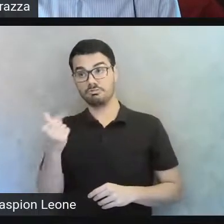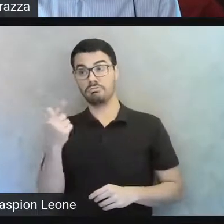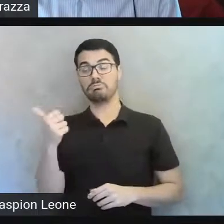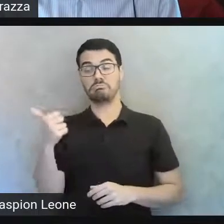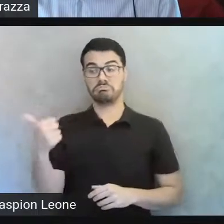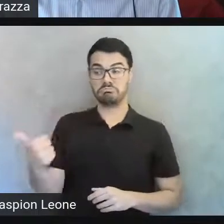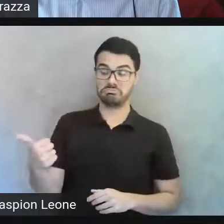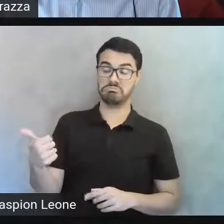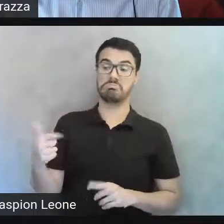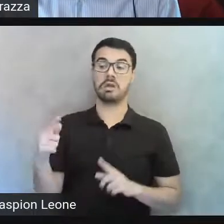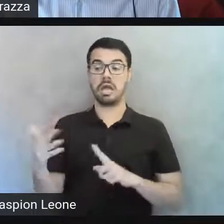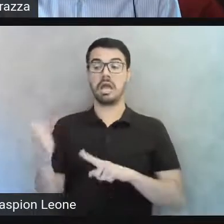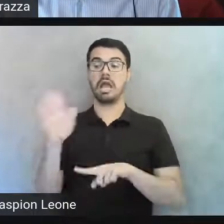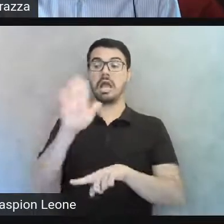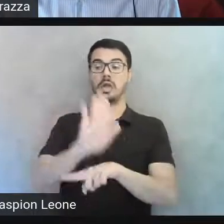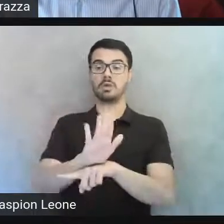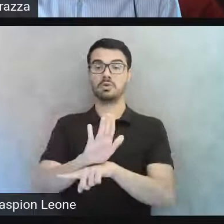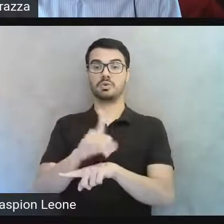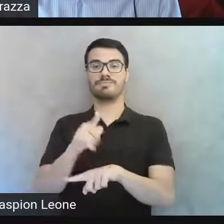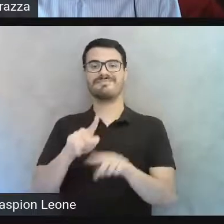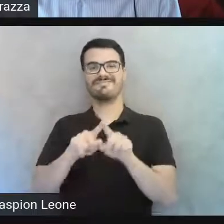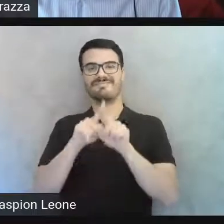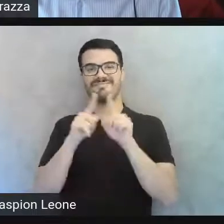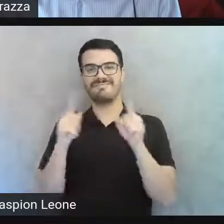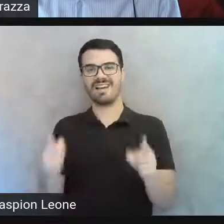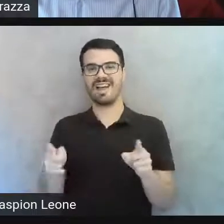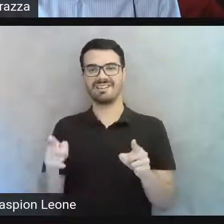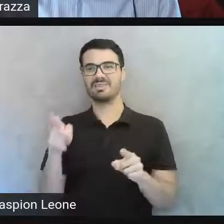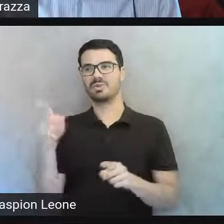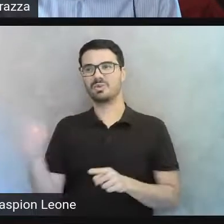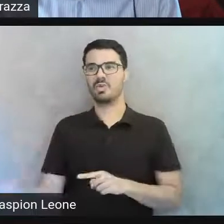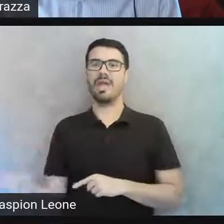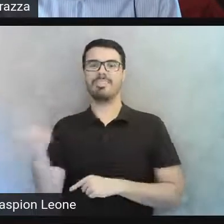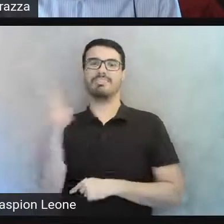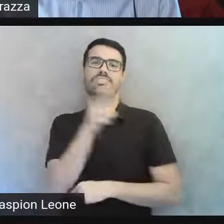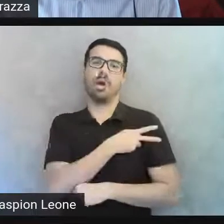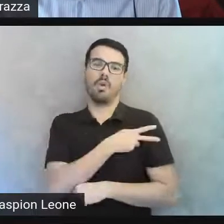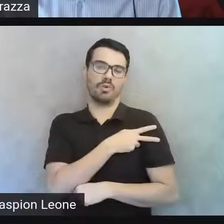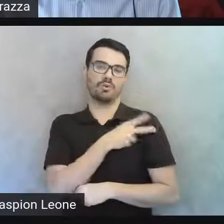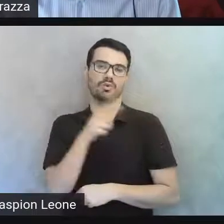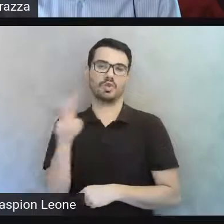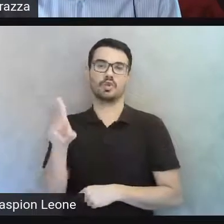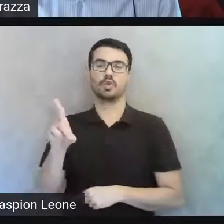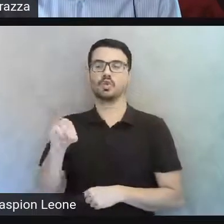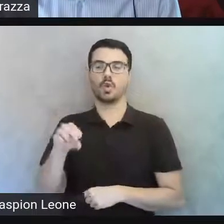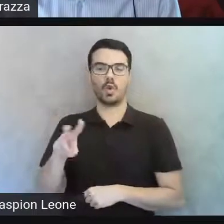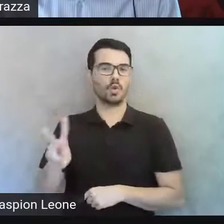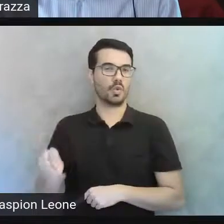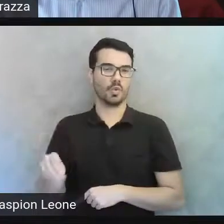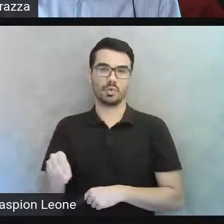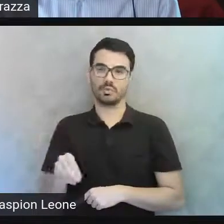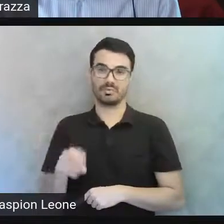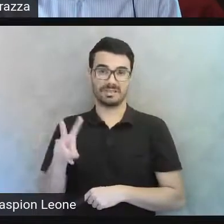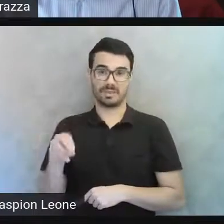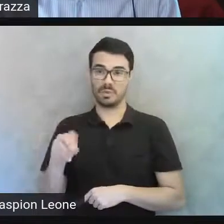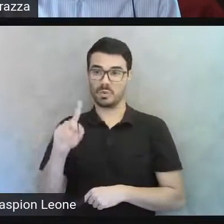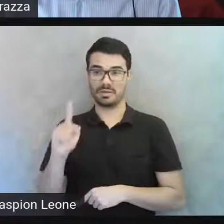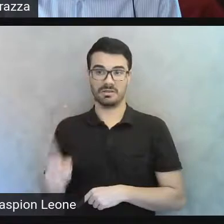né? Ajuda numa campanha, mas ninguém é dono de uma campanha, ninguém é patrono de um mandato com 50 mil reais.